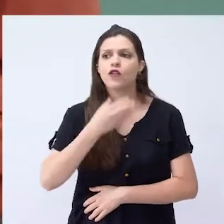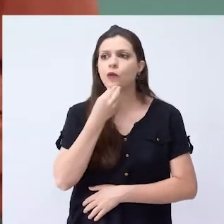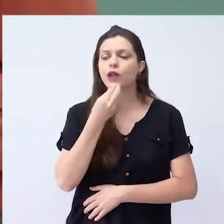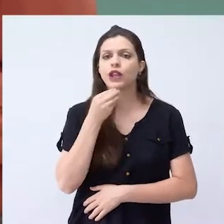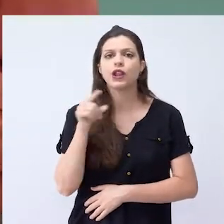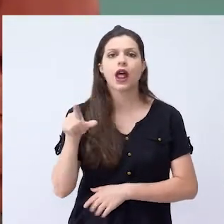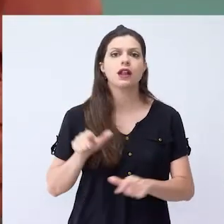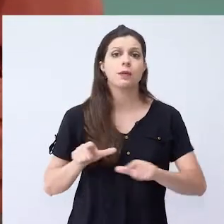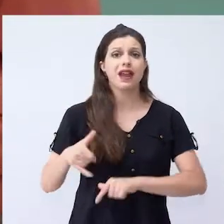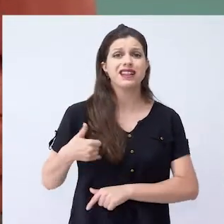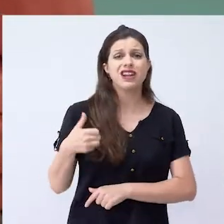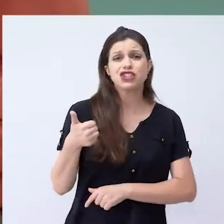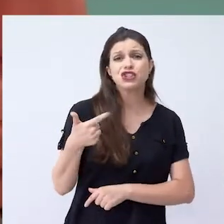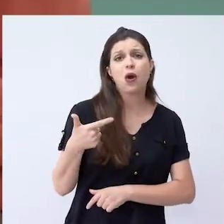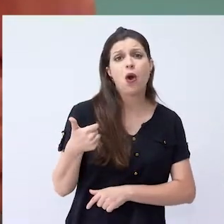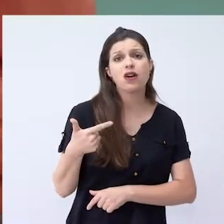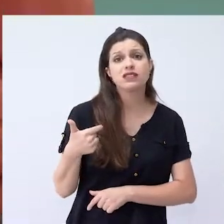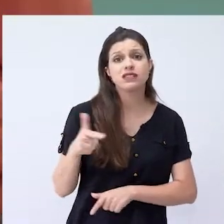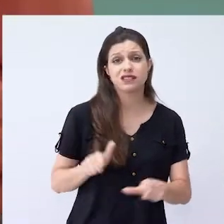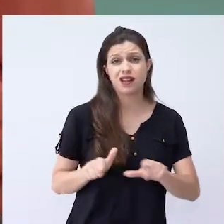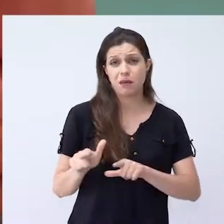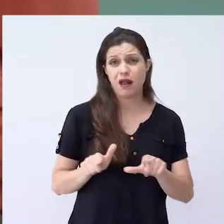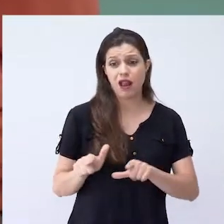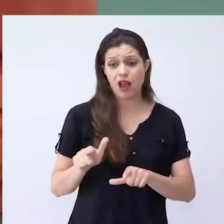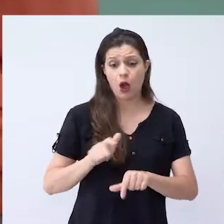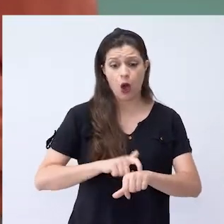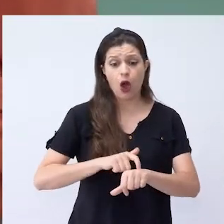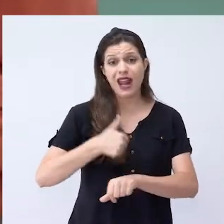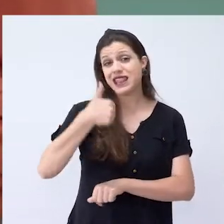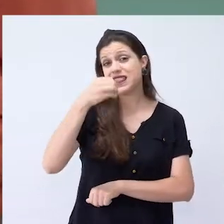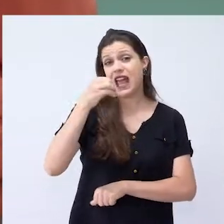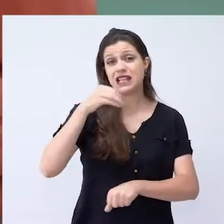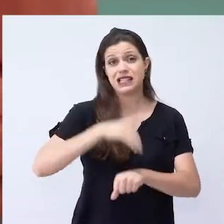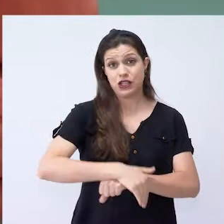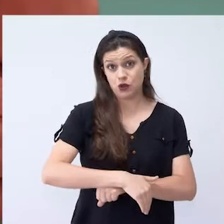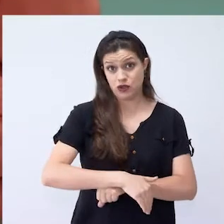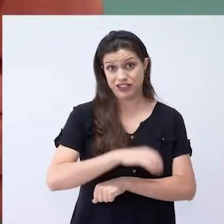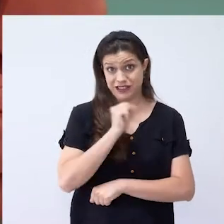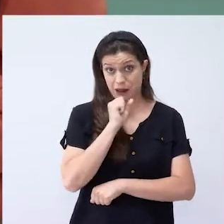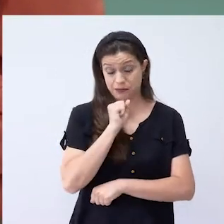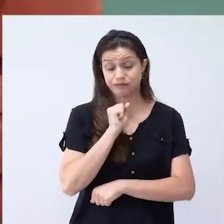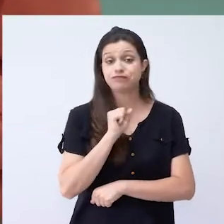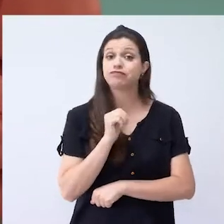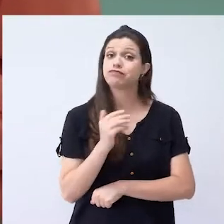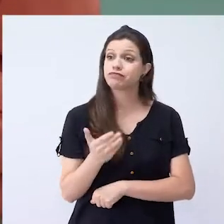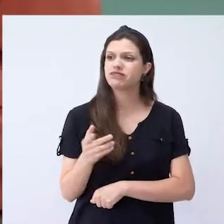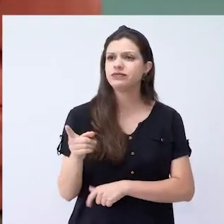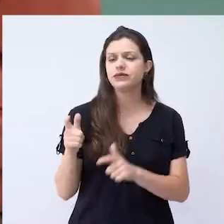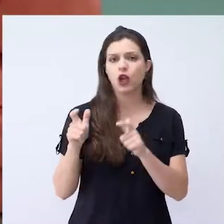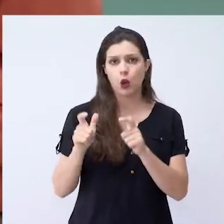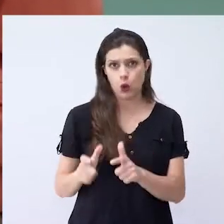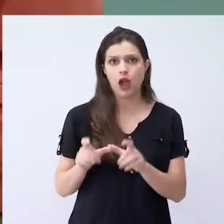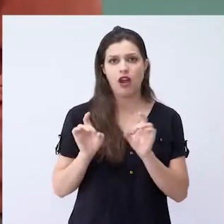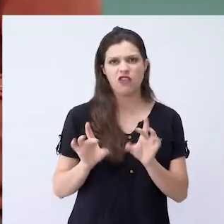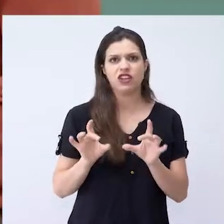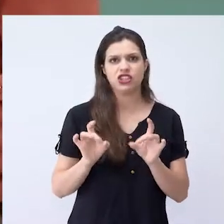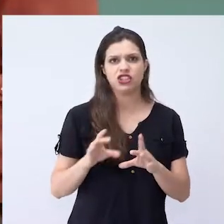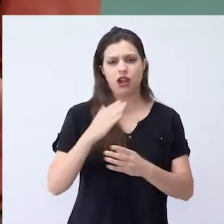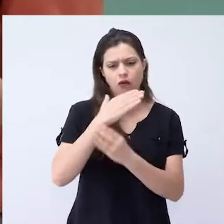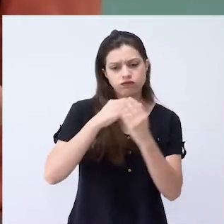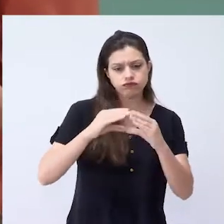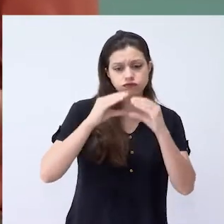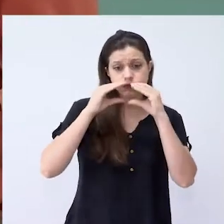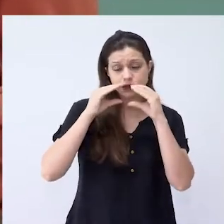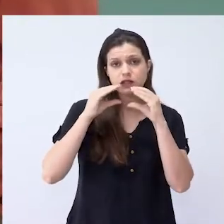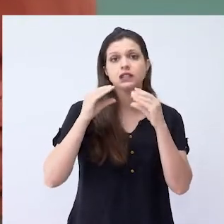fato, o menino estava lá trabalhando, 12 anos de idade, por volta de 10 horas da noite, num sábado. Era um local em que se